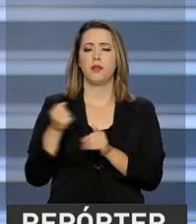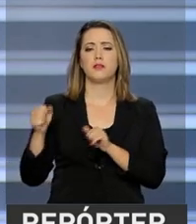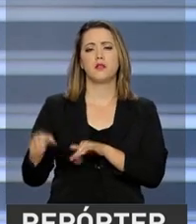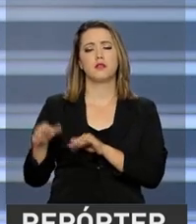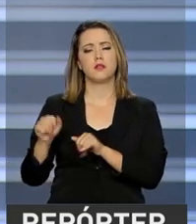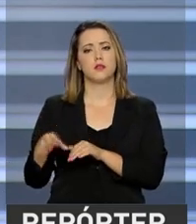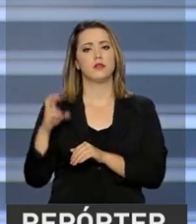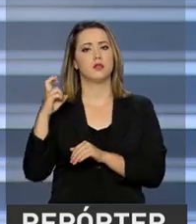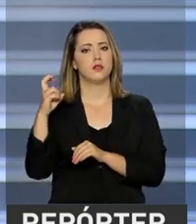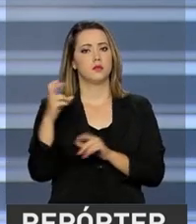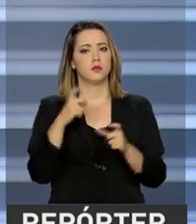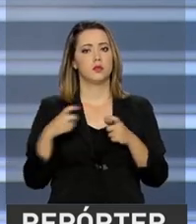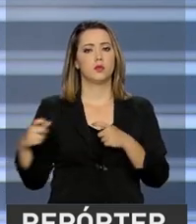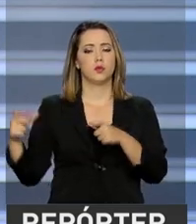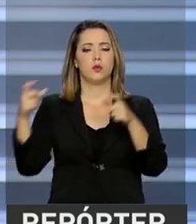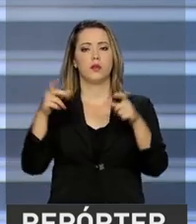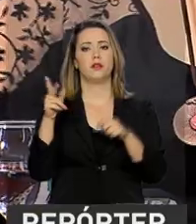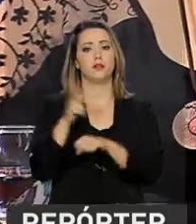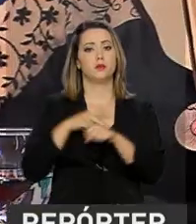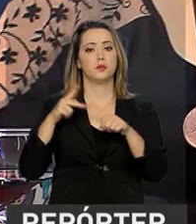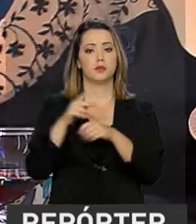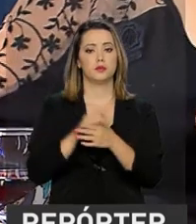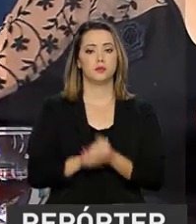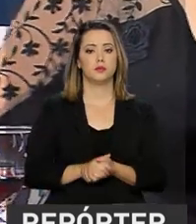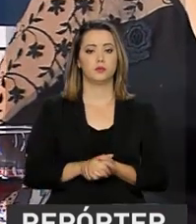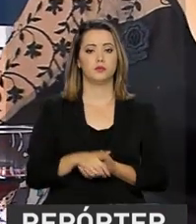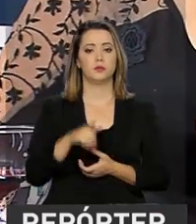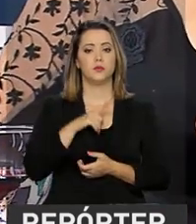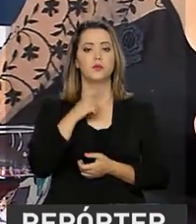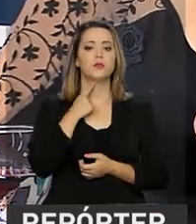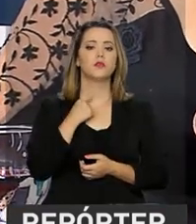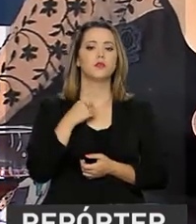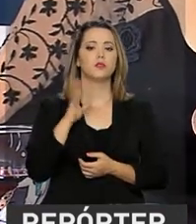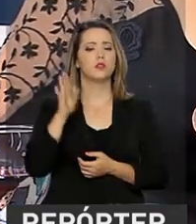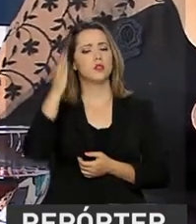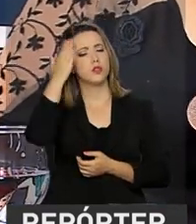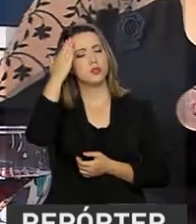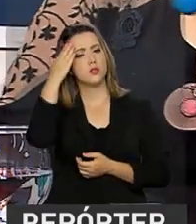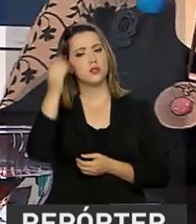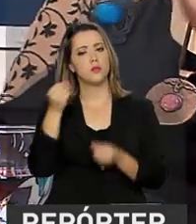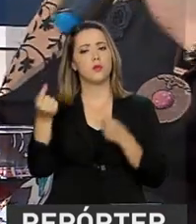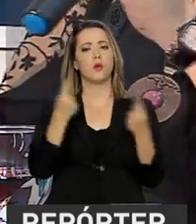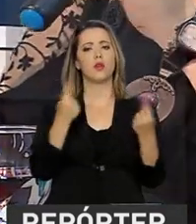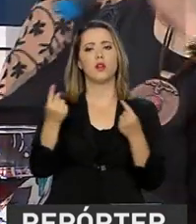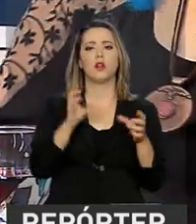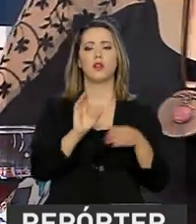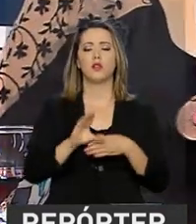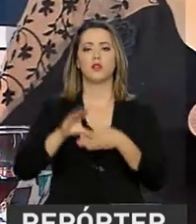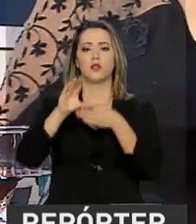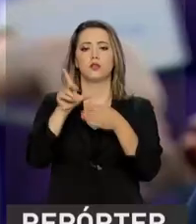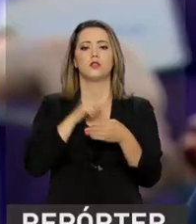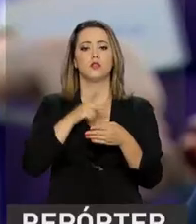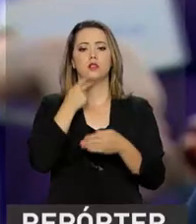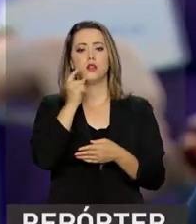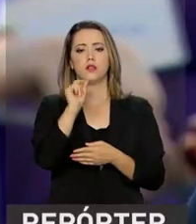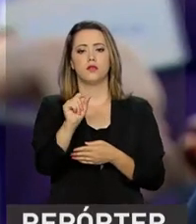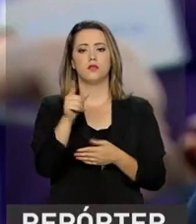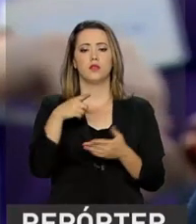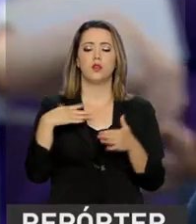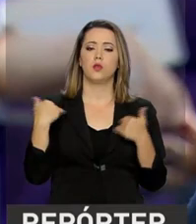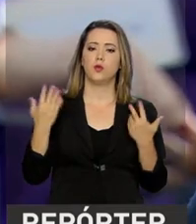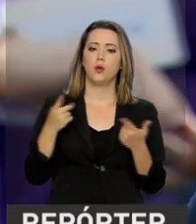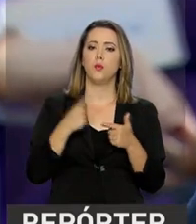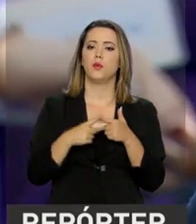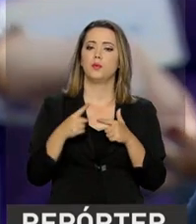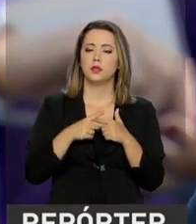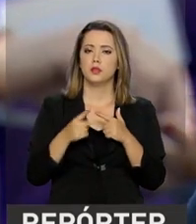percorrer as 5 regiões do país. A intenção é ouvir o que os conselhos estaduais têm a dizer sobre a situação